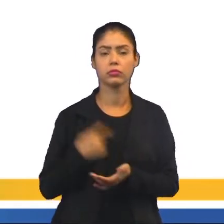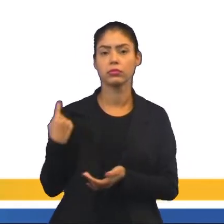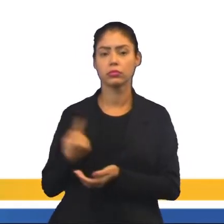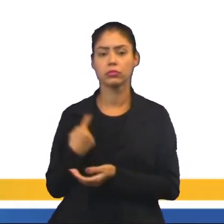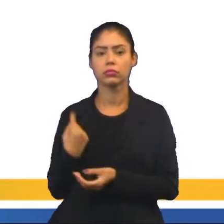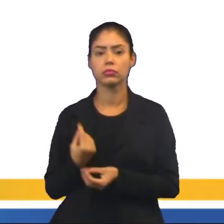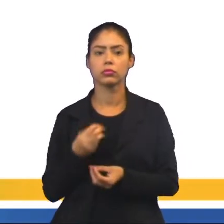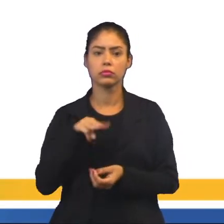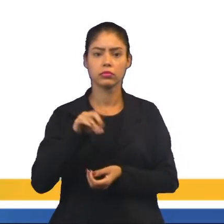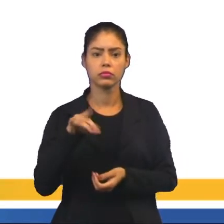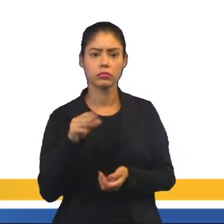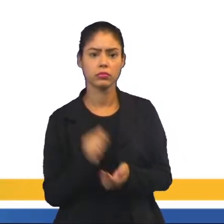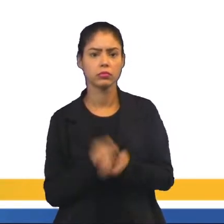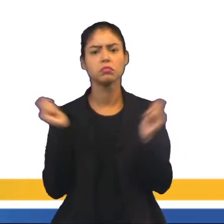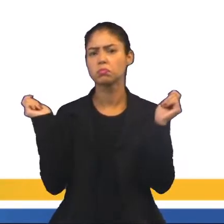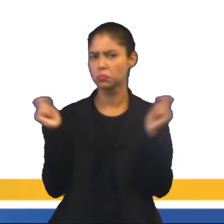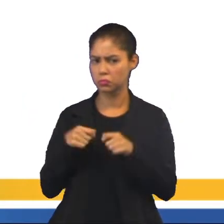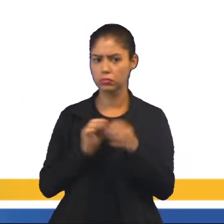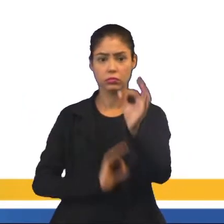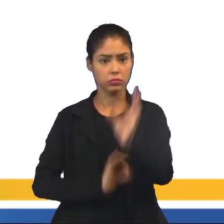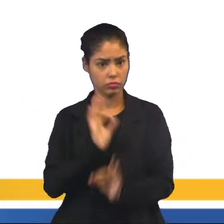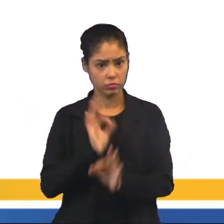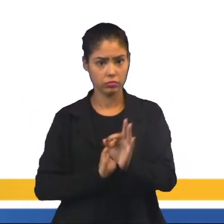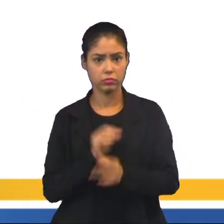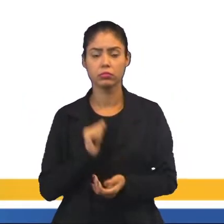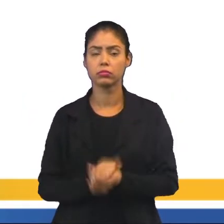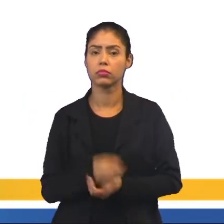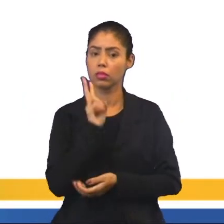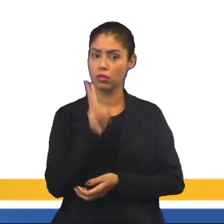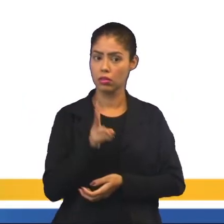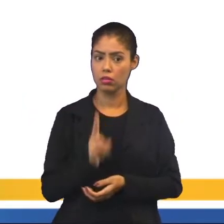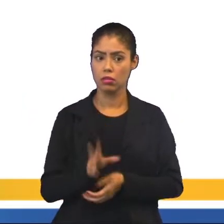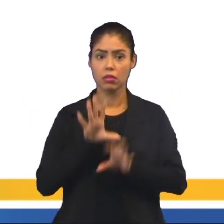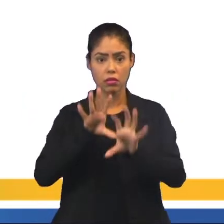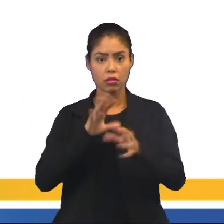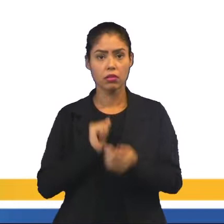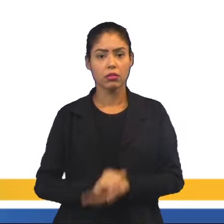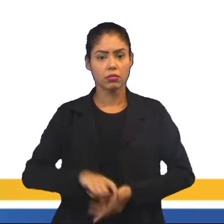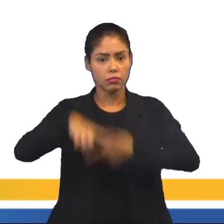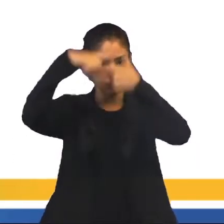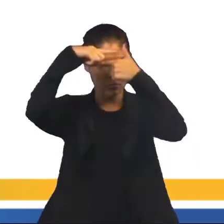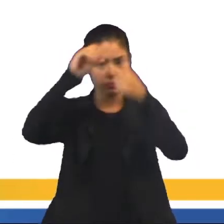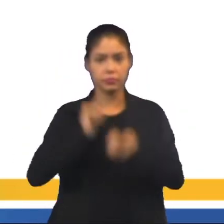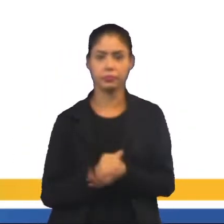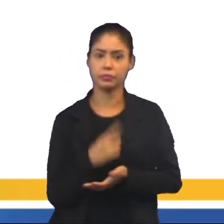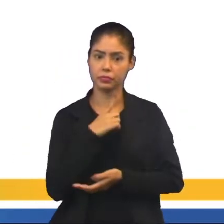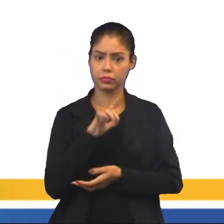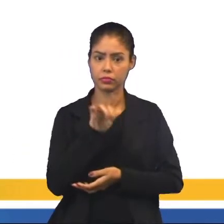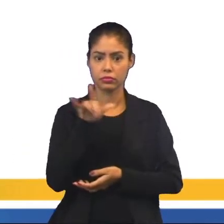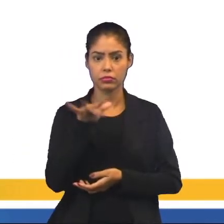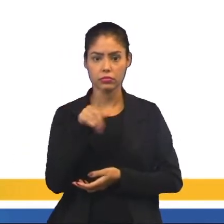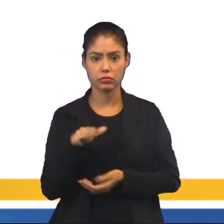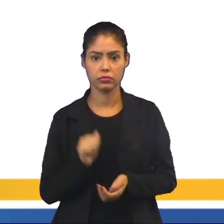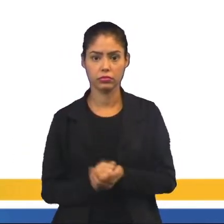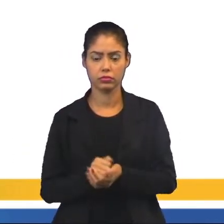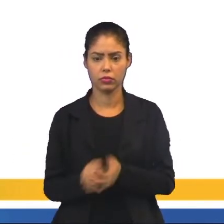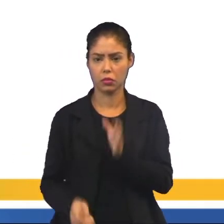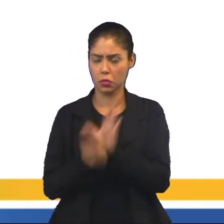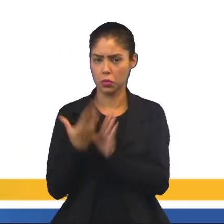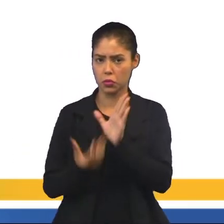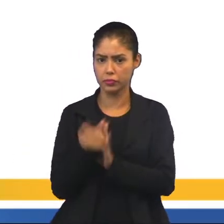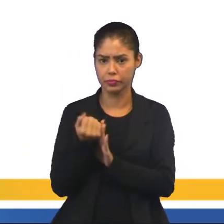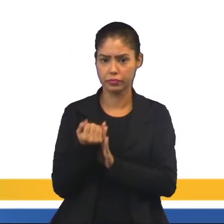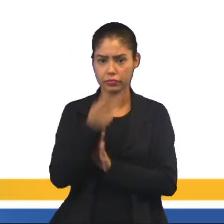ser entendida como o único modo possível de organização. Da mesma forma, a alienação pelo lazer